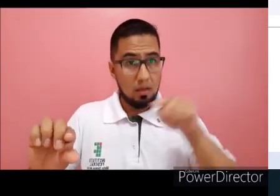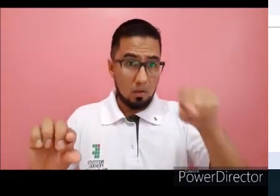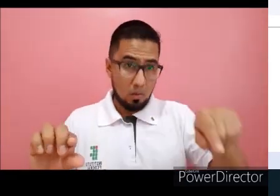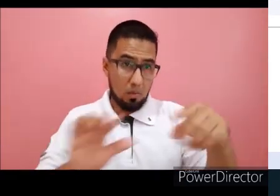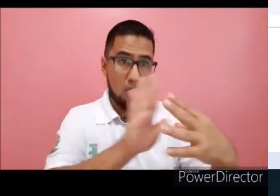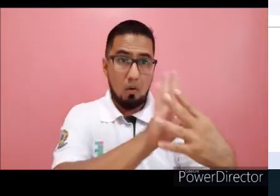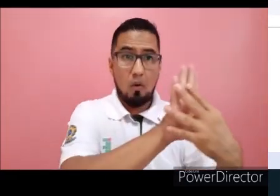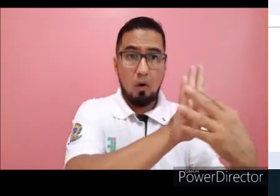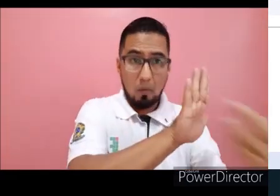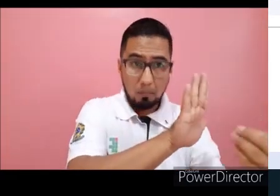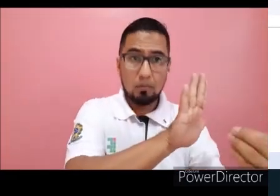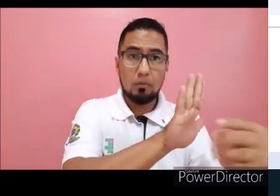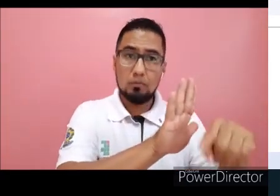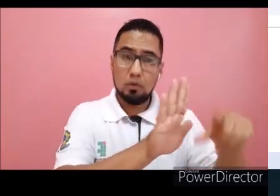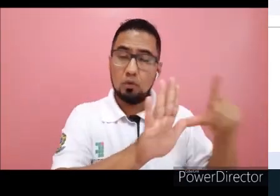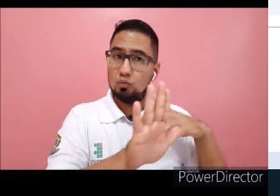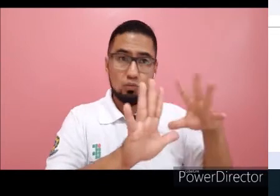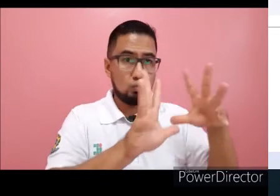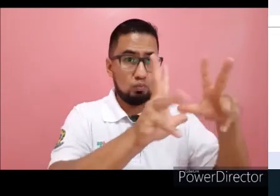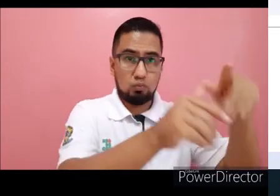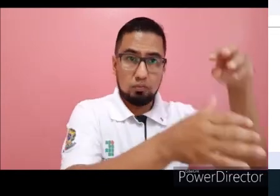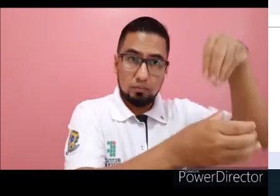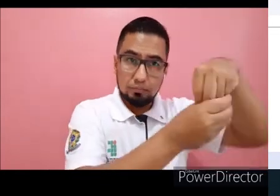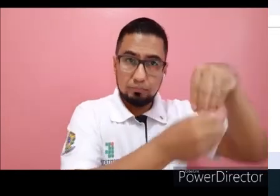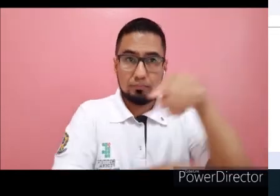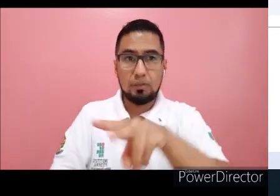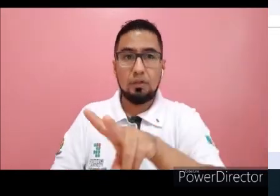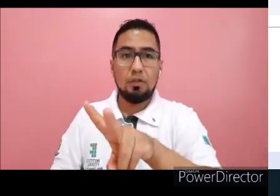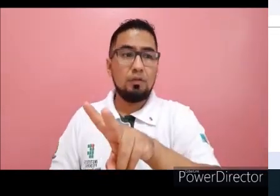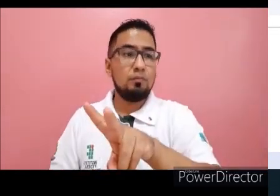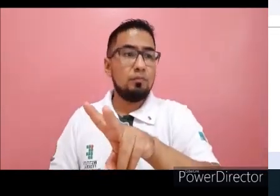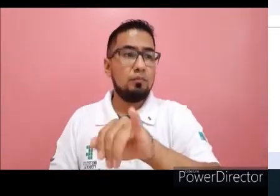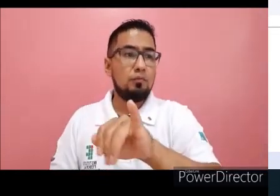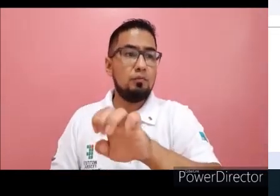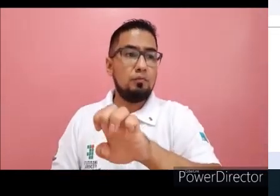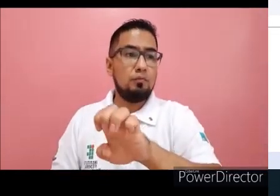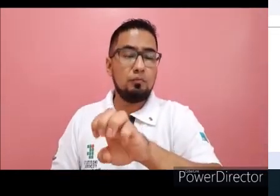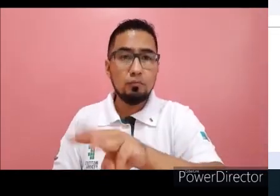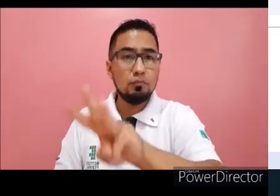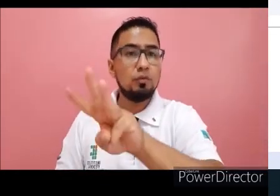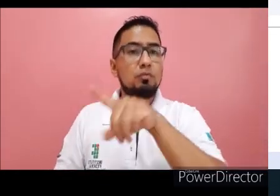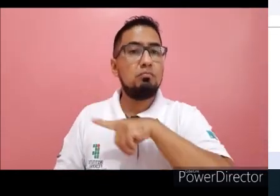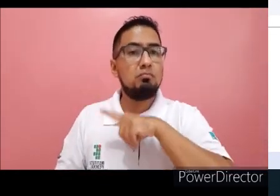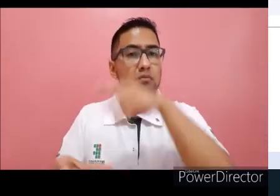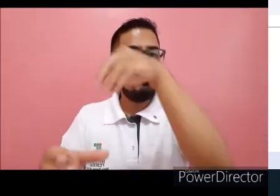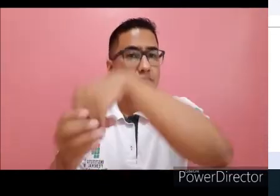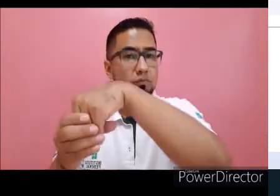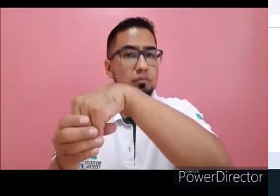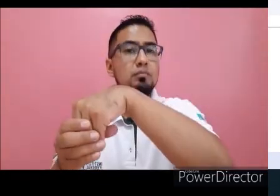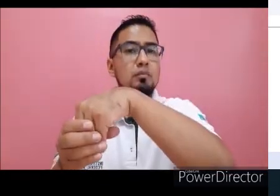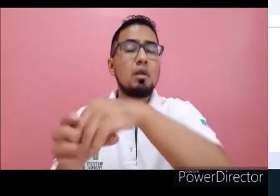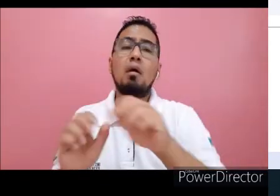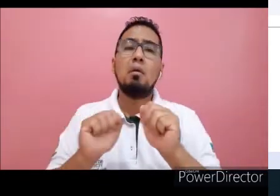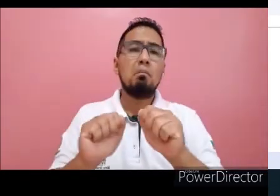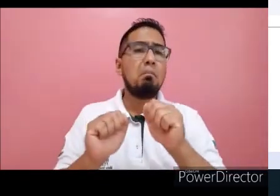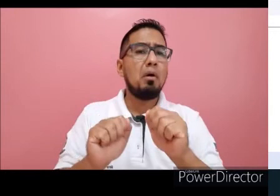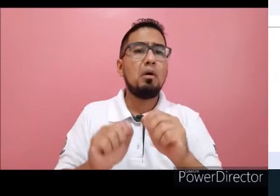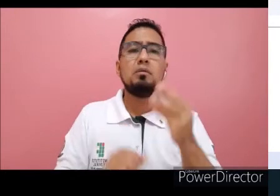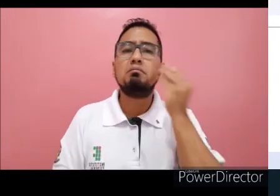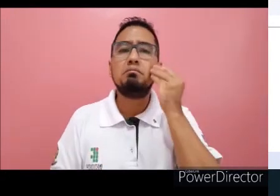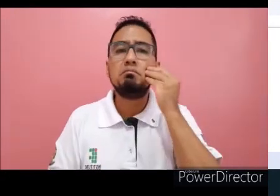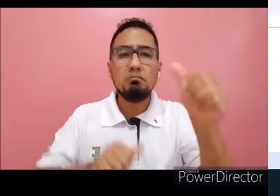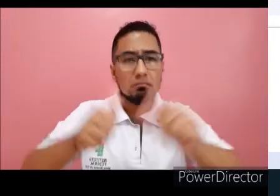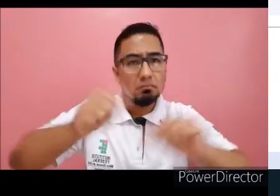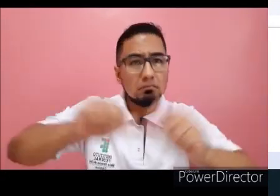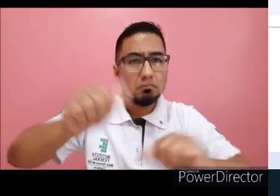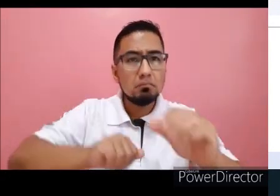pacotes, um pacote model que tem todas as classes de modelo, um pacote view que tem todas as classes view, e eu poderia ter vários outros